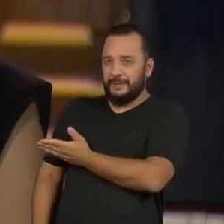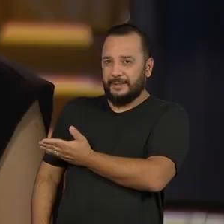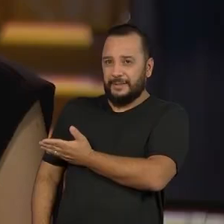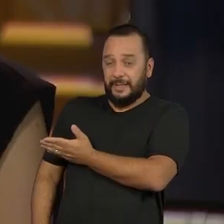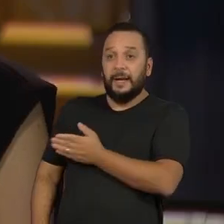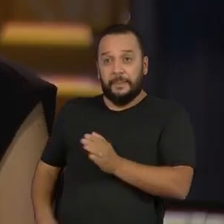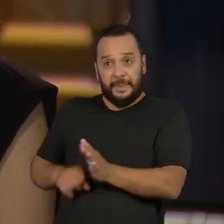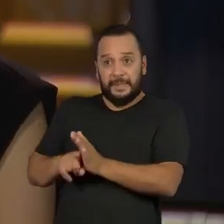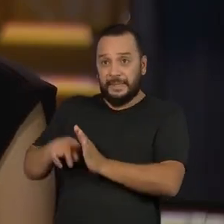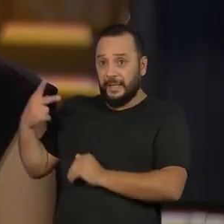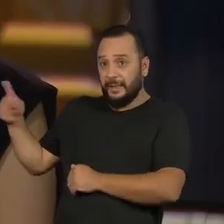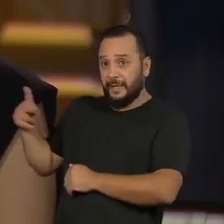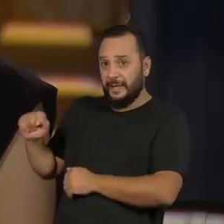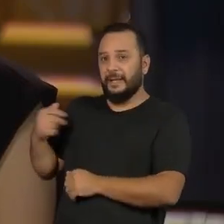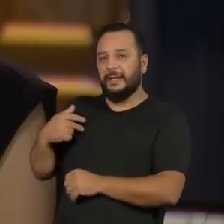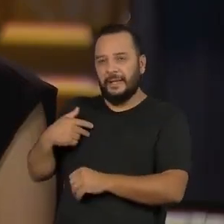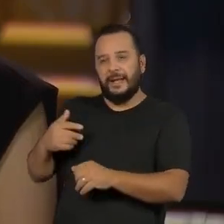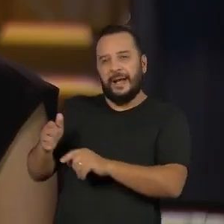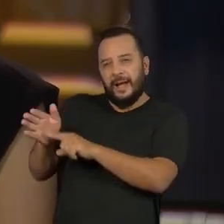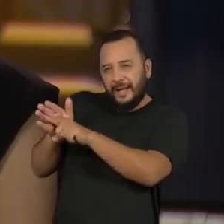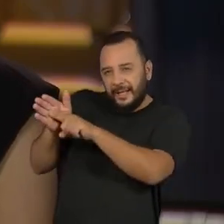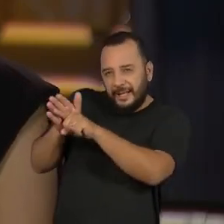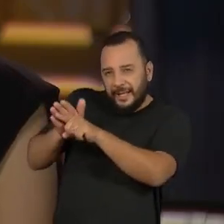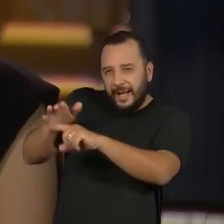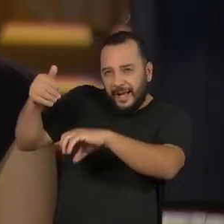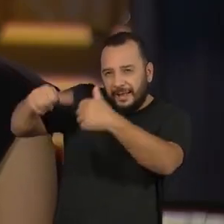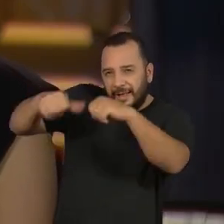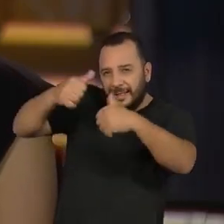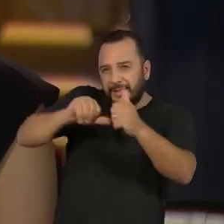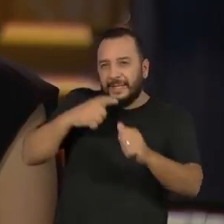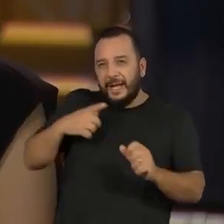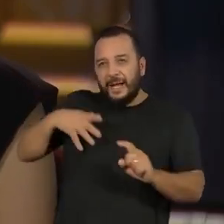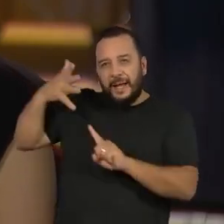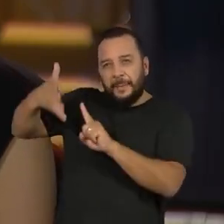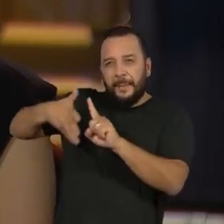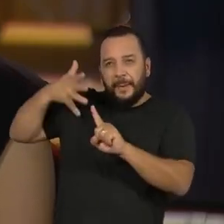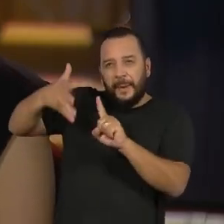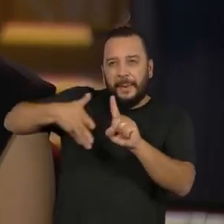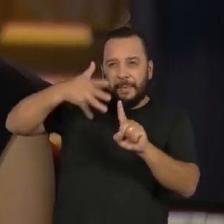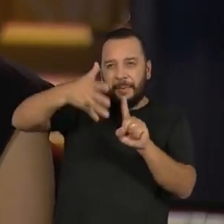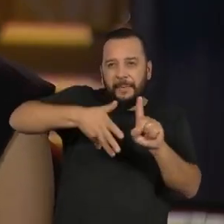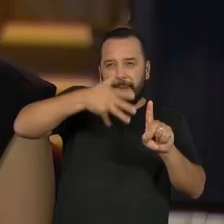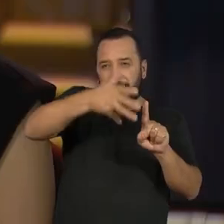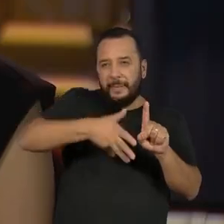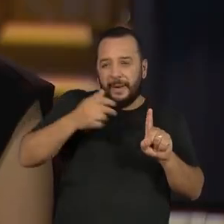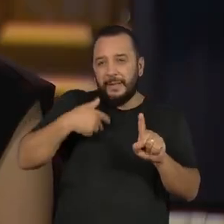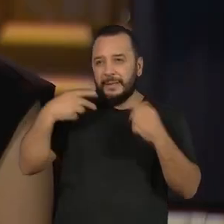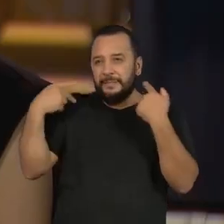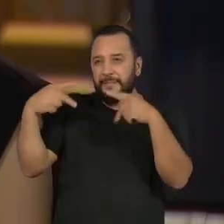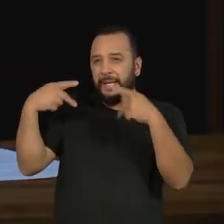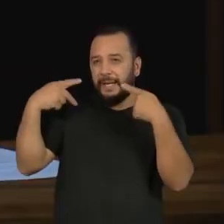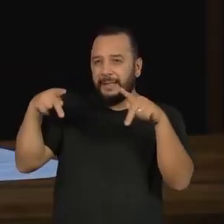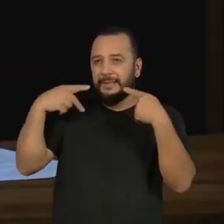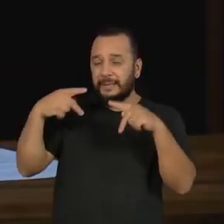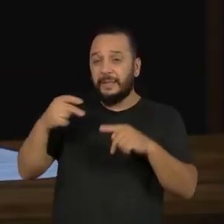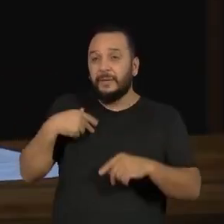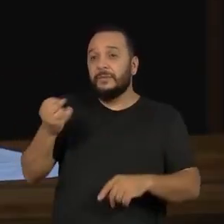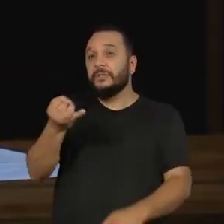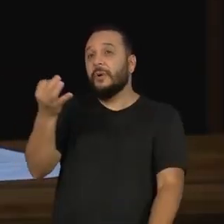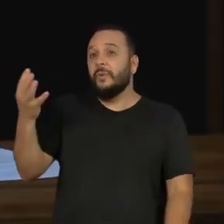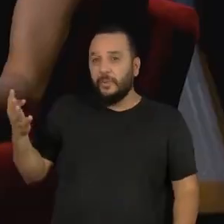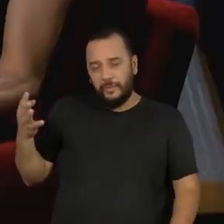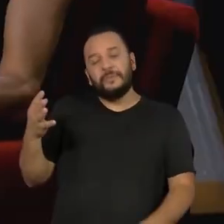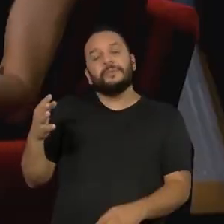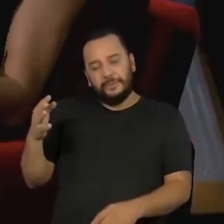eh fundamentalmente os discursos eh eh de atores da cena